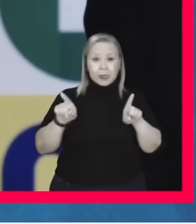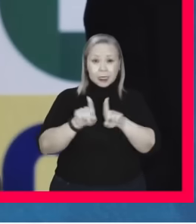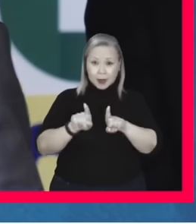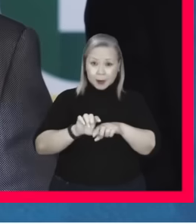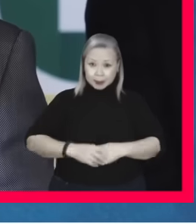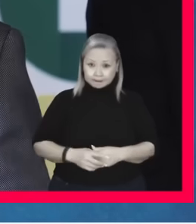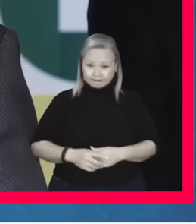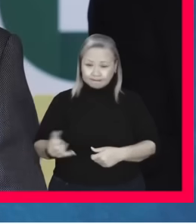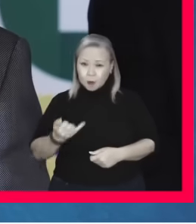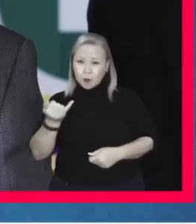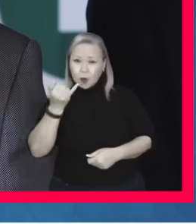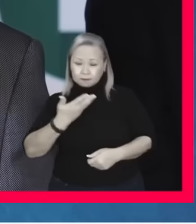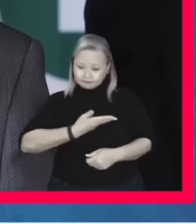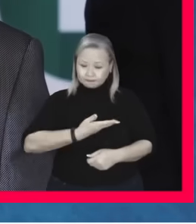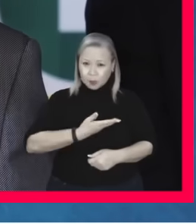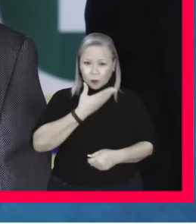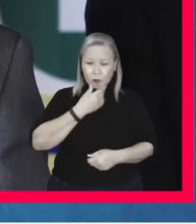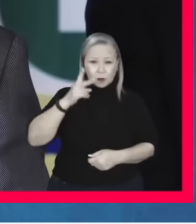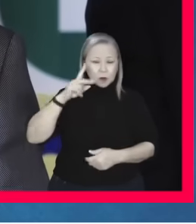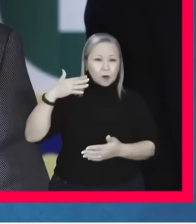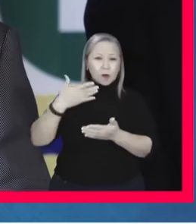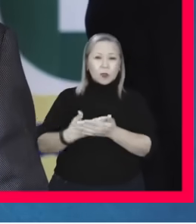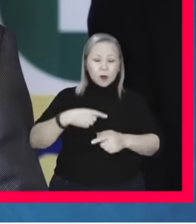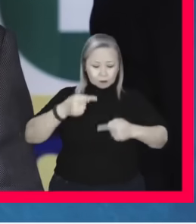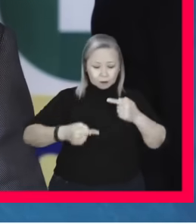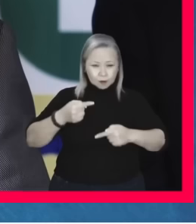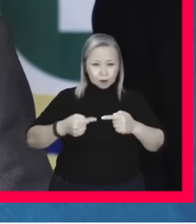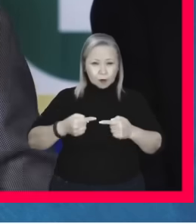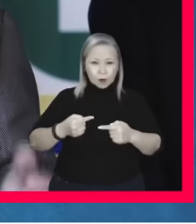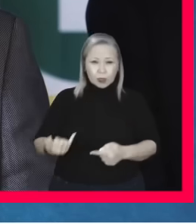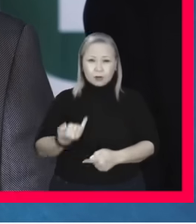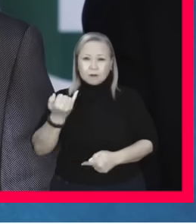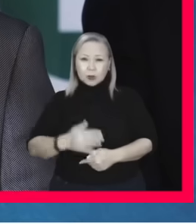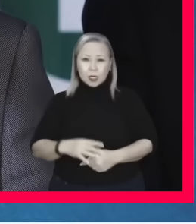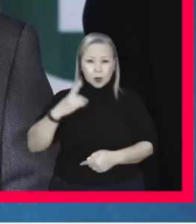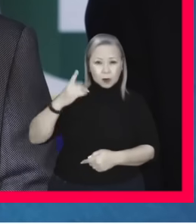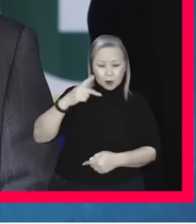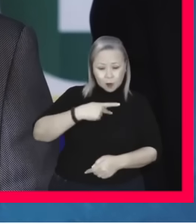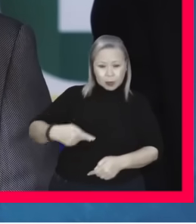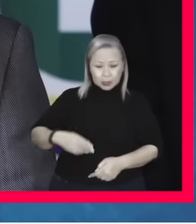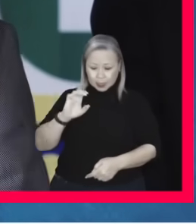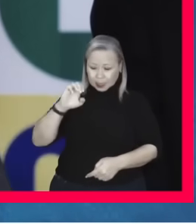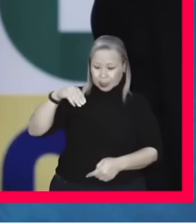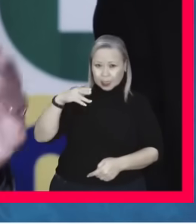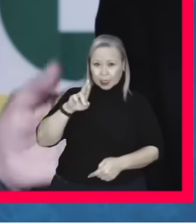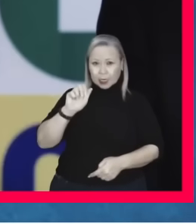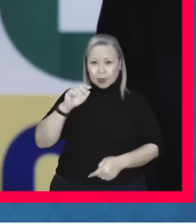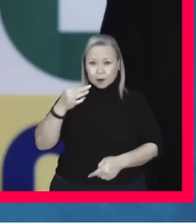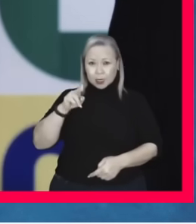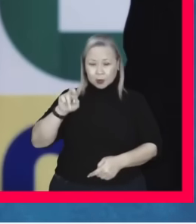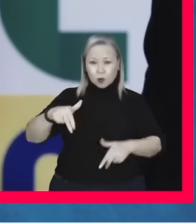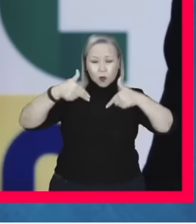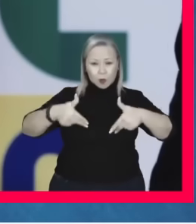um grande companheiro, uma história política consagrada como deputado, como presidente da Impratu, como militante de esquerda, como